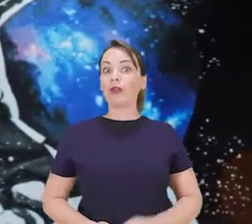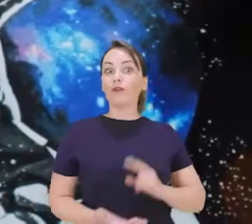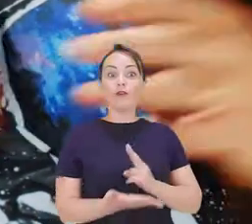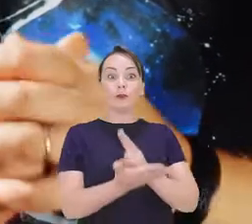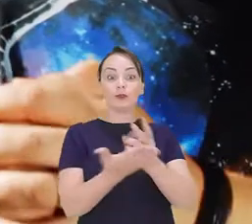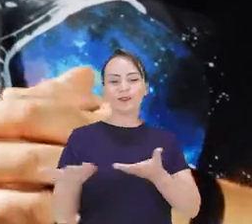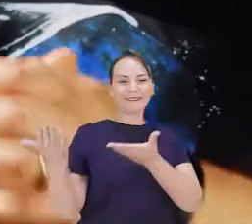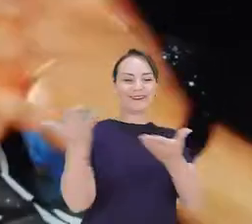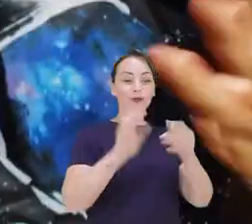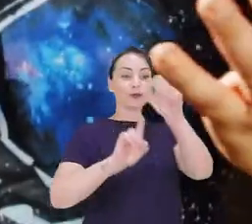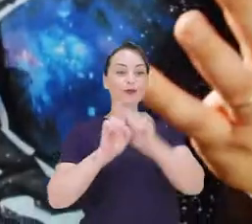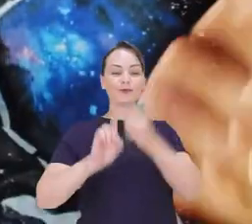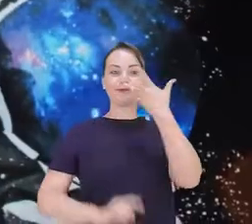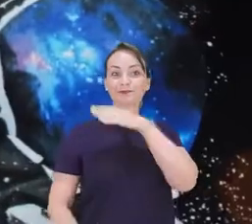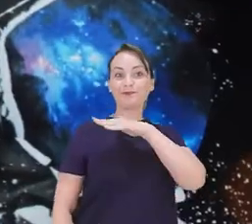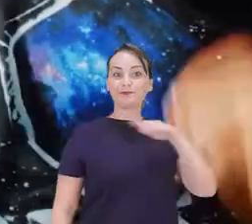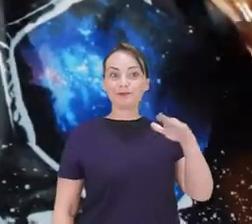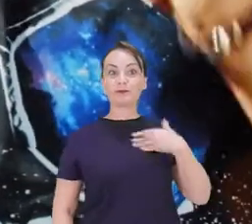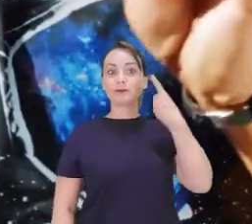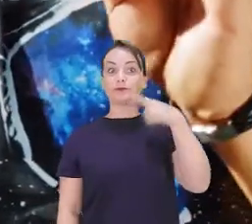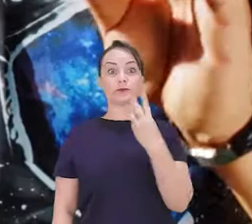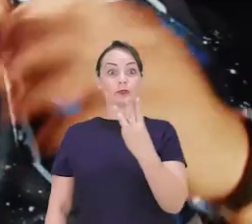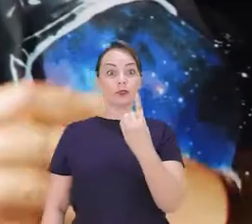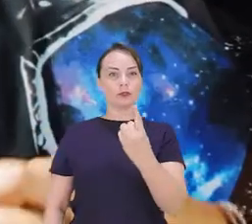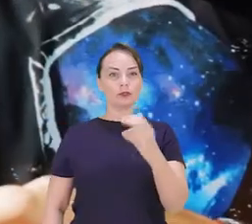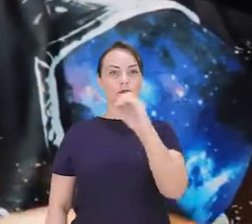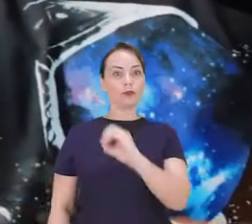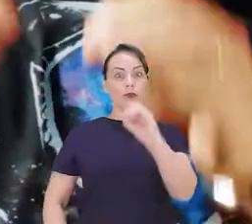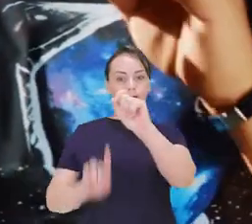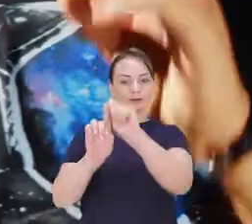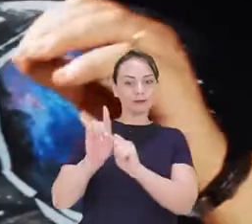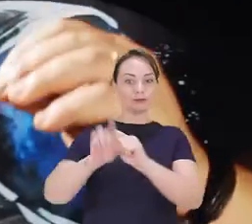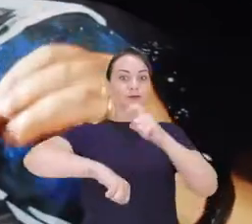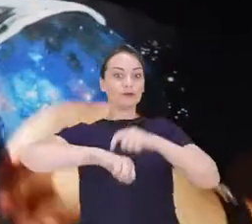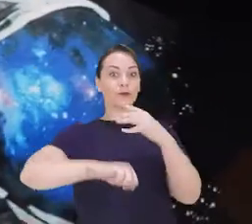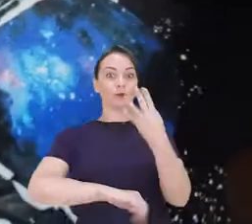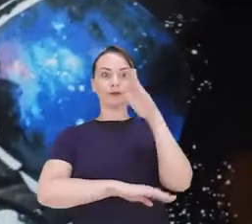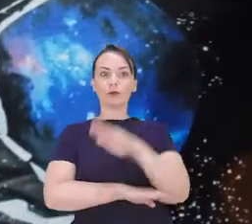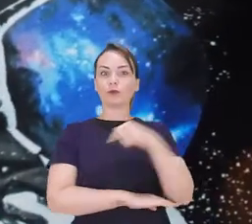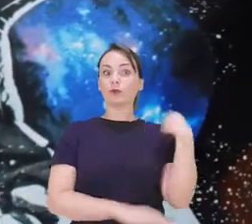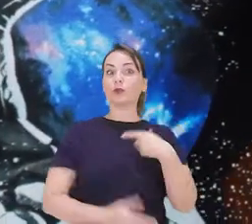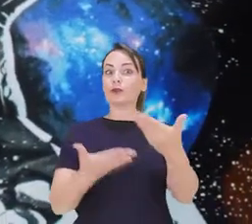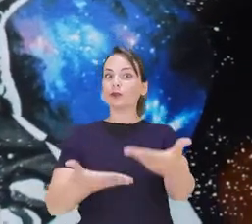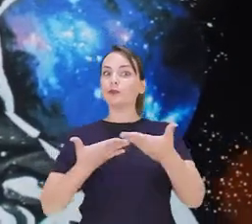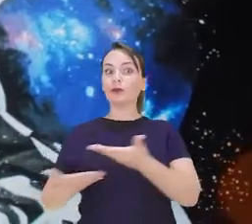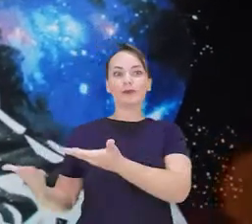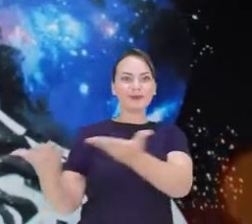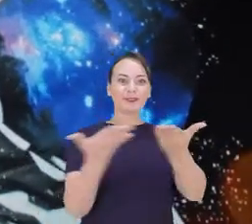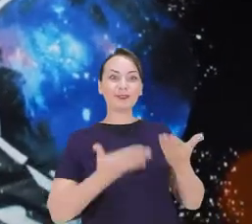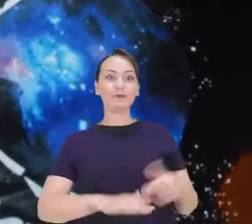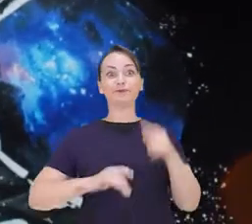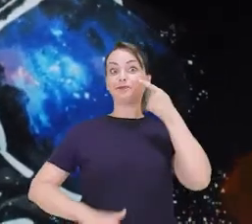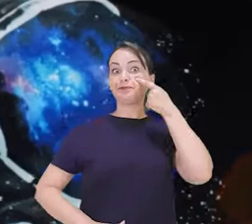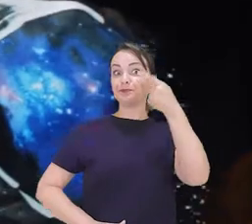Ainda em comemoração ao mês das crianças, no dia 31 de outubro, às 16 horas, nós convidamos todo